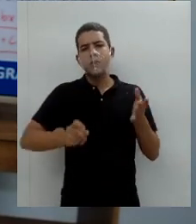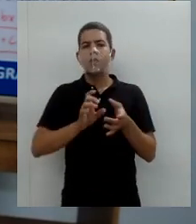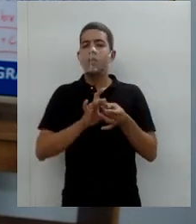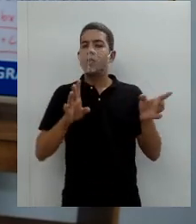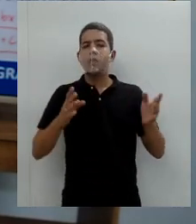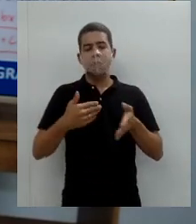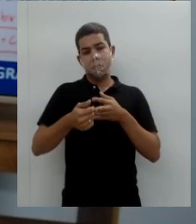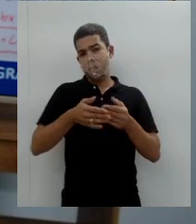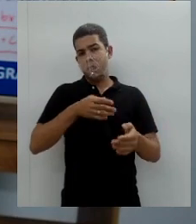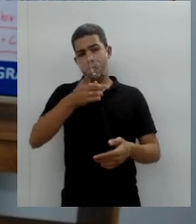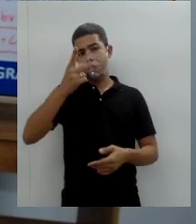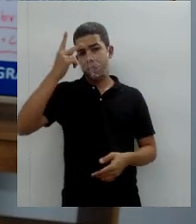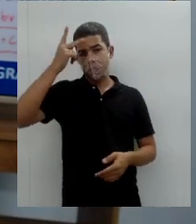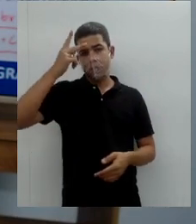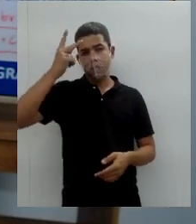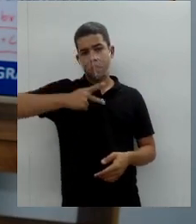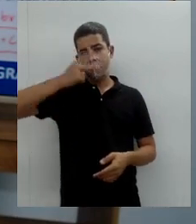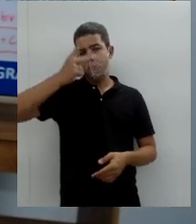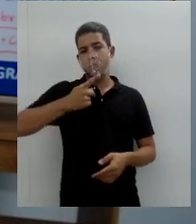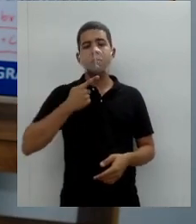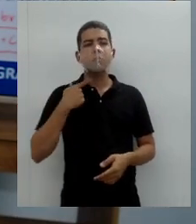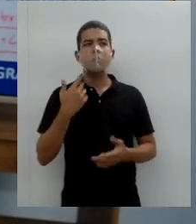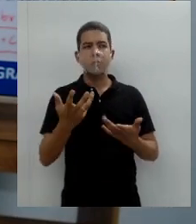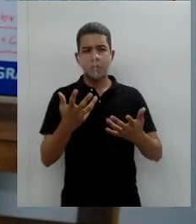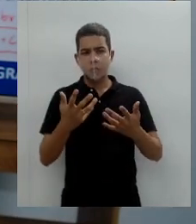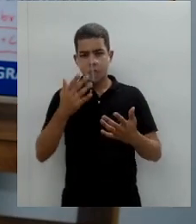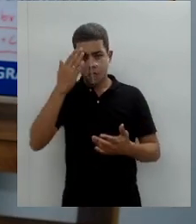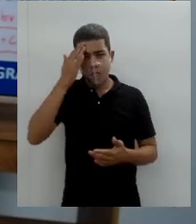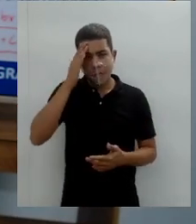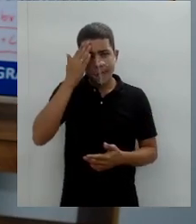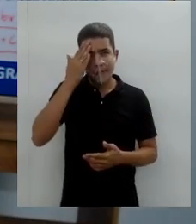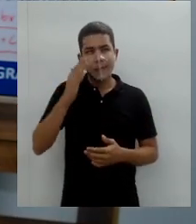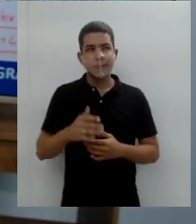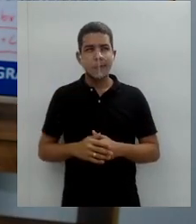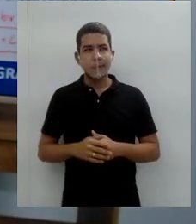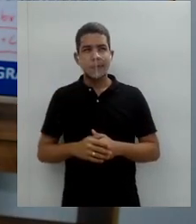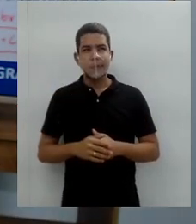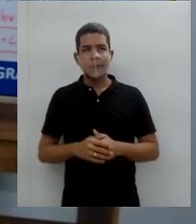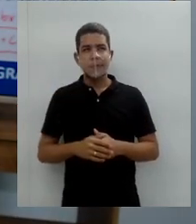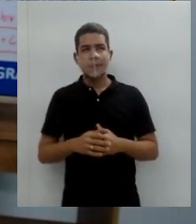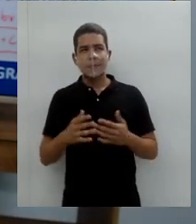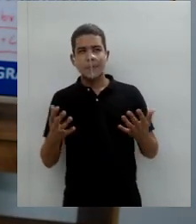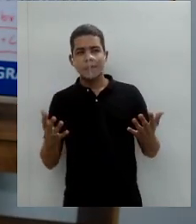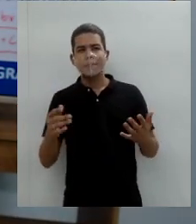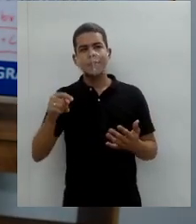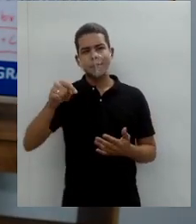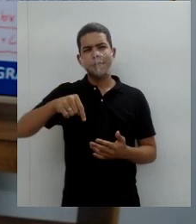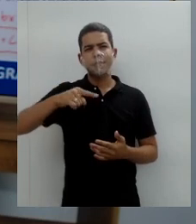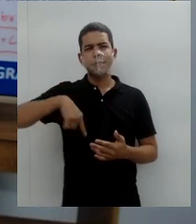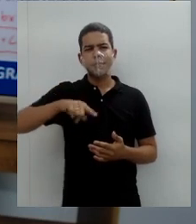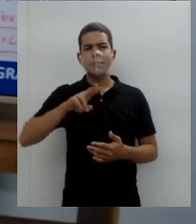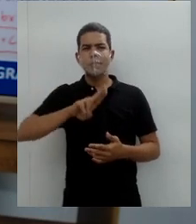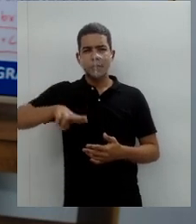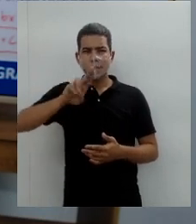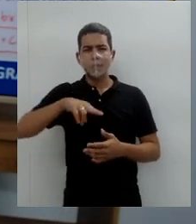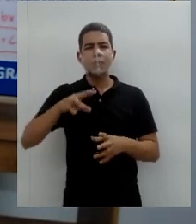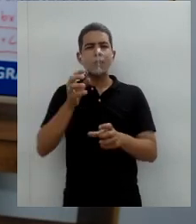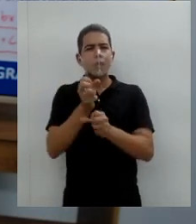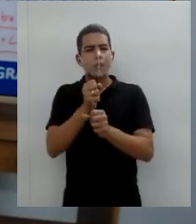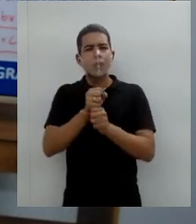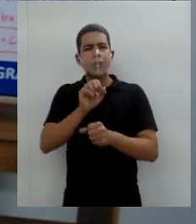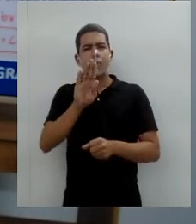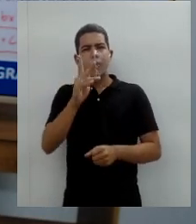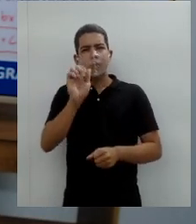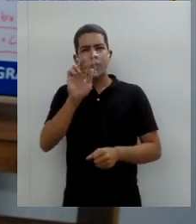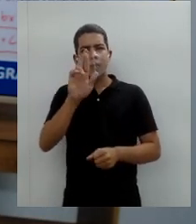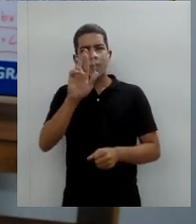como você quiser. Beleza? Estamos entendidos? Então aqui geralmente a gente vai estar utilizando a fórmula de Bhaskara. Por quê?